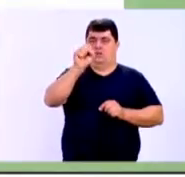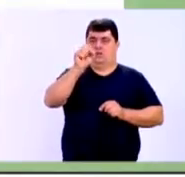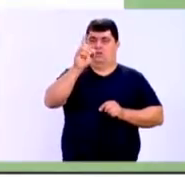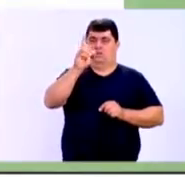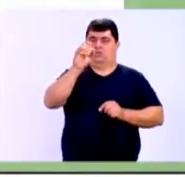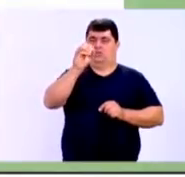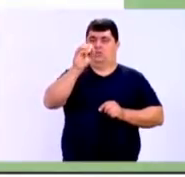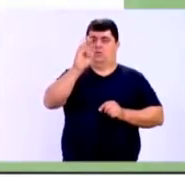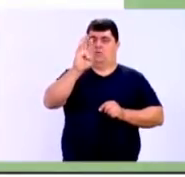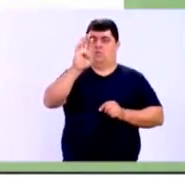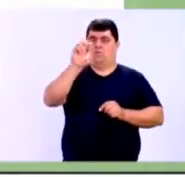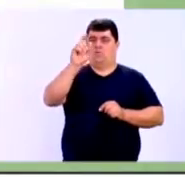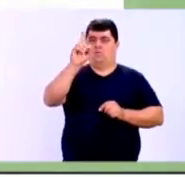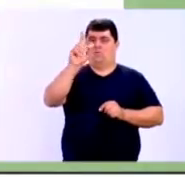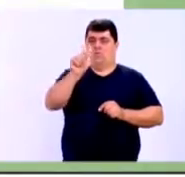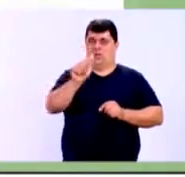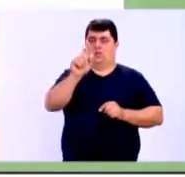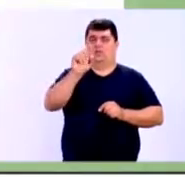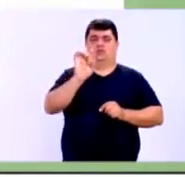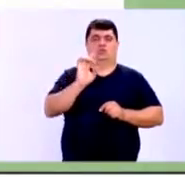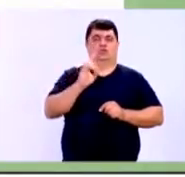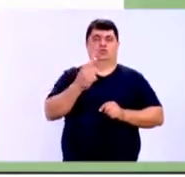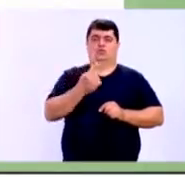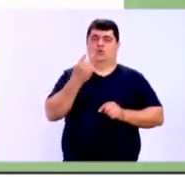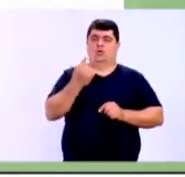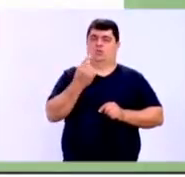mercadorias desdobradas.